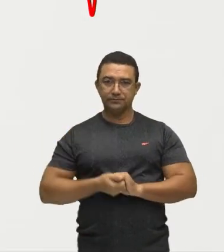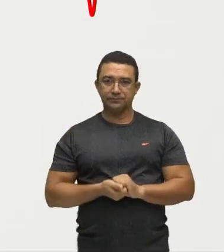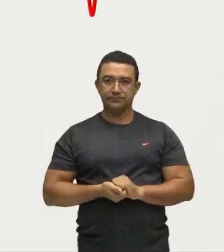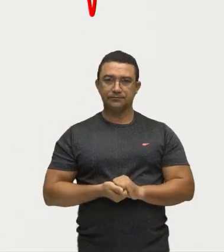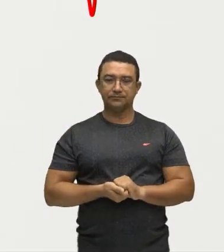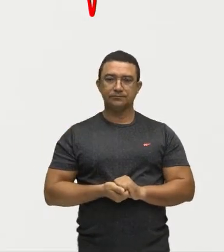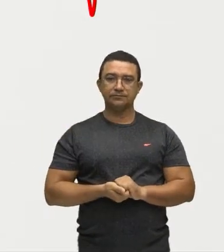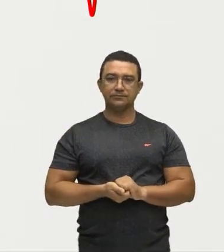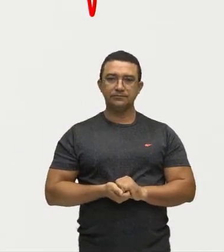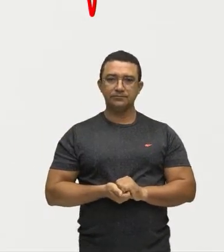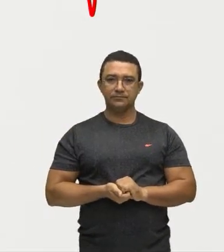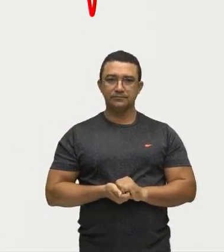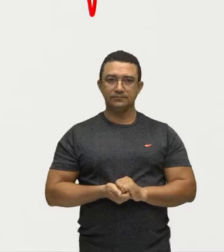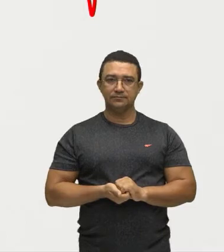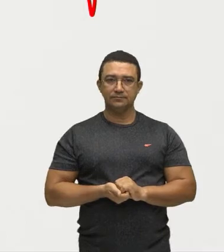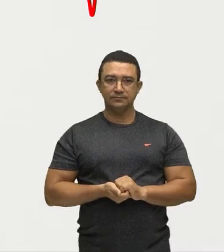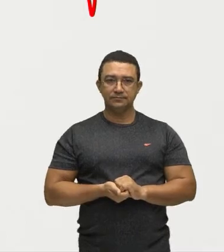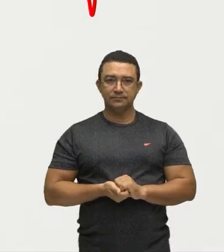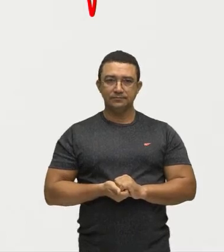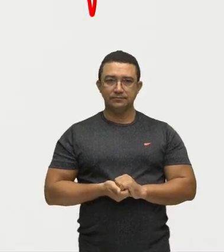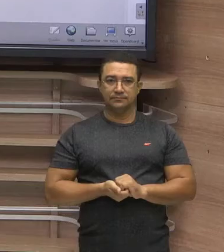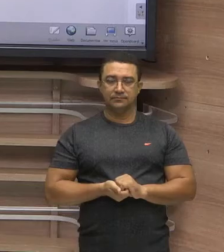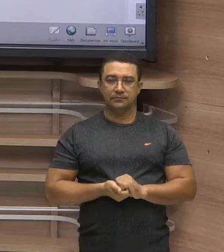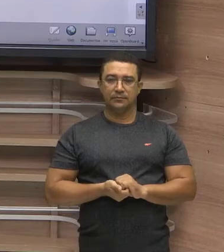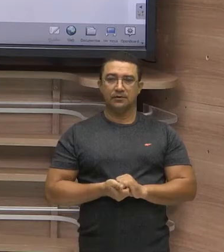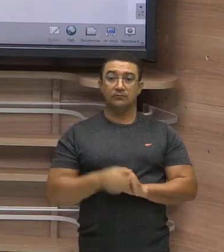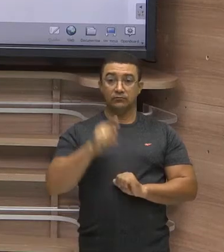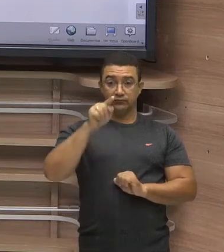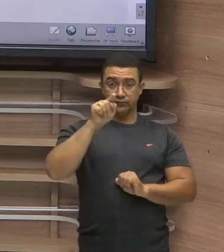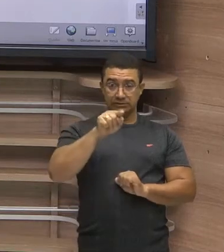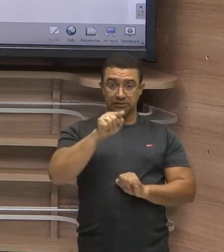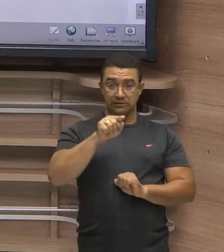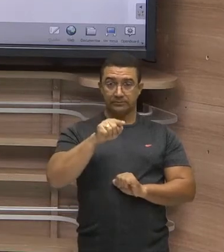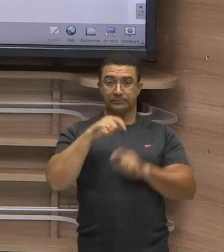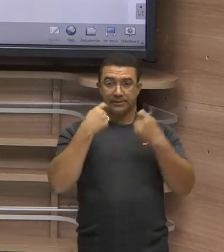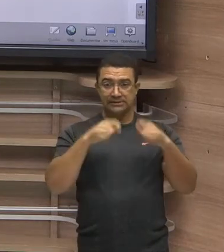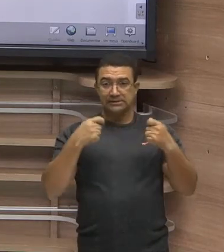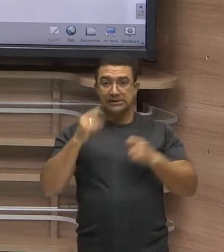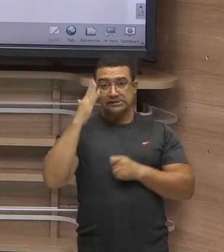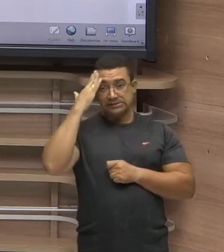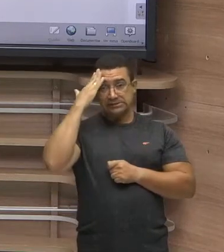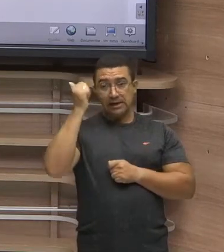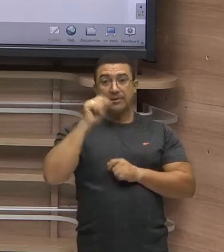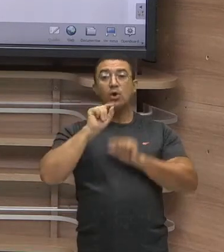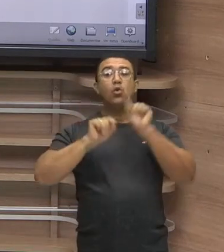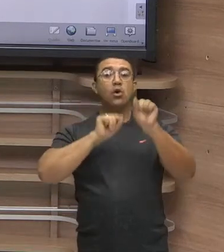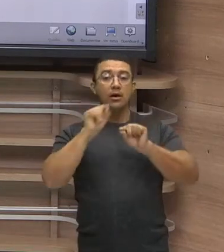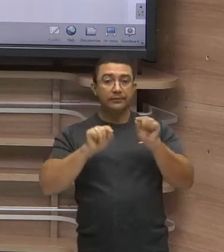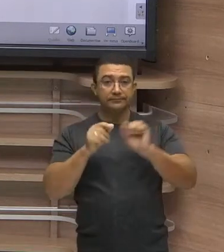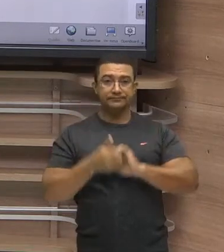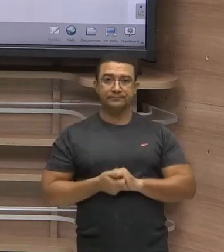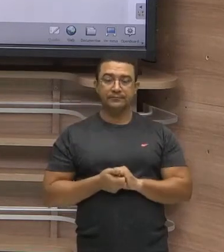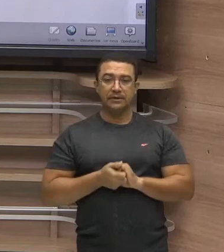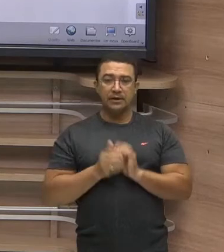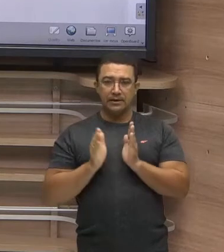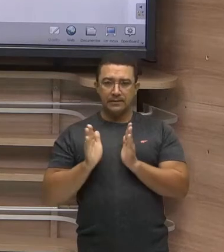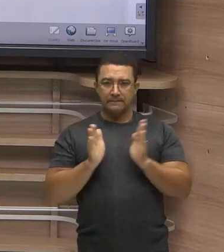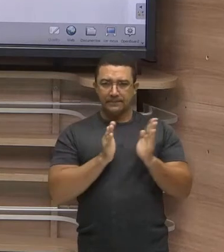composto. Muito bem. Então, o que é importante que você saiba? Para você não esquecer.